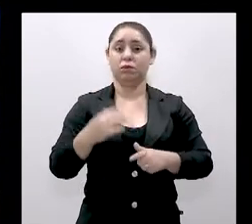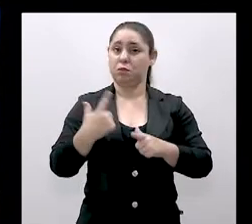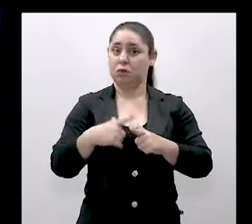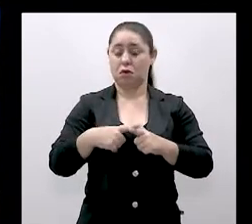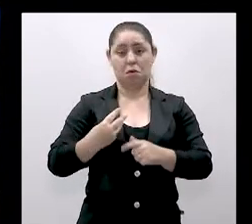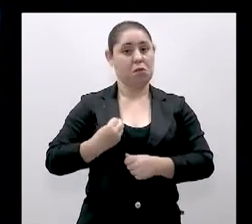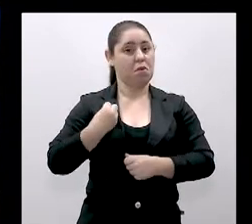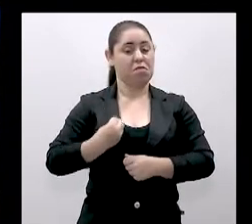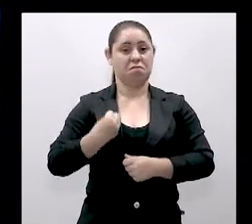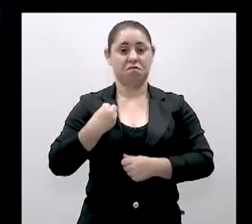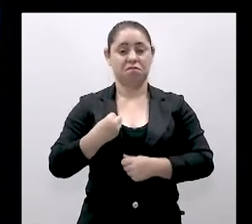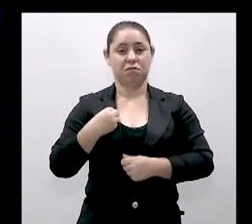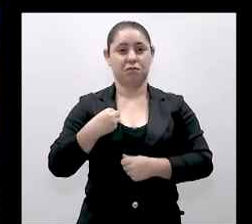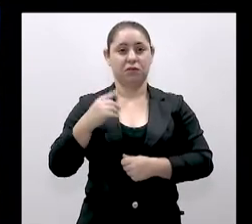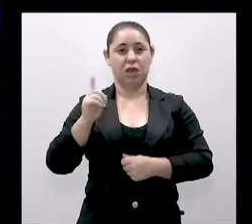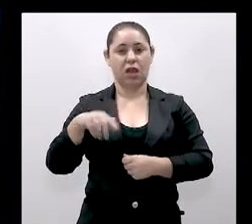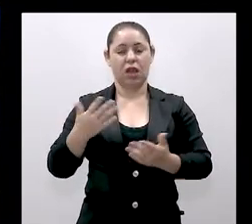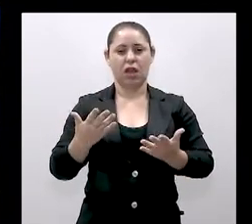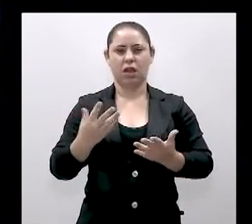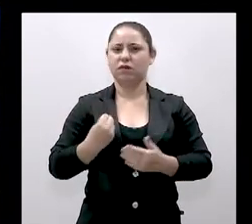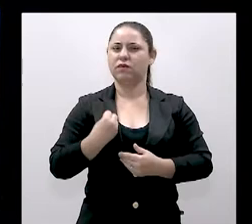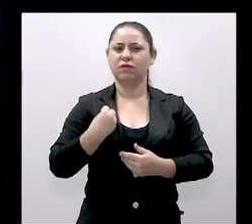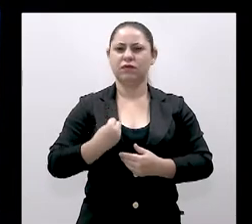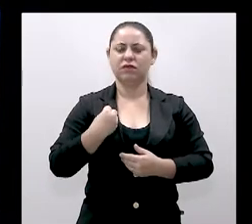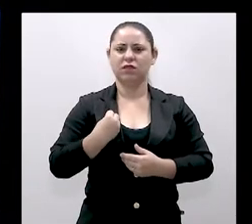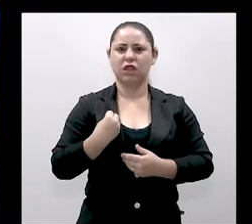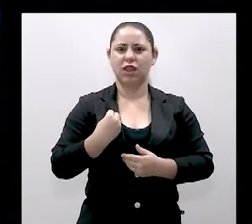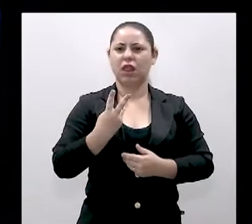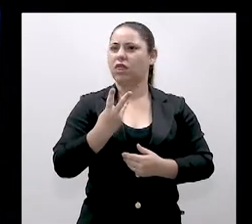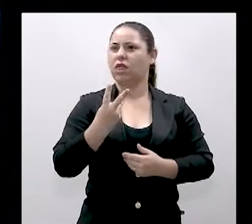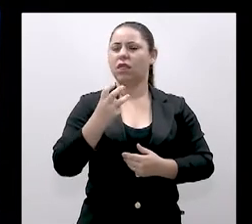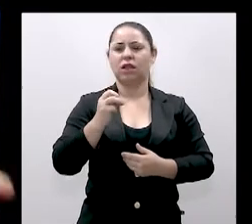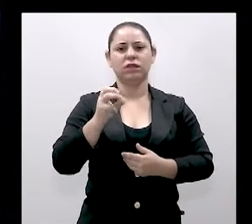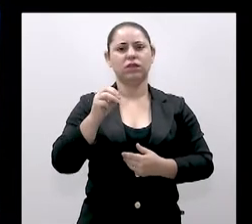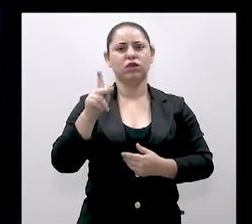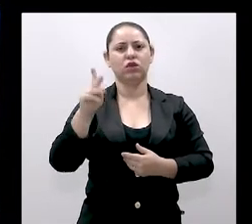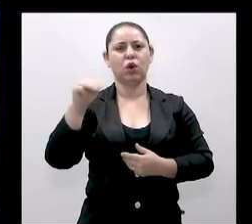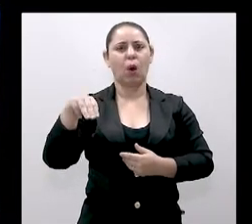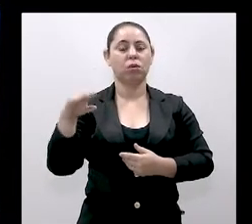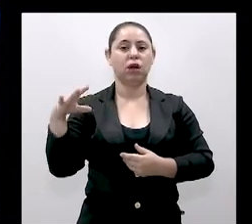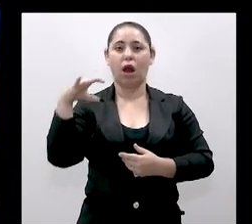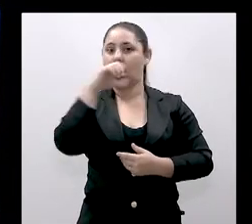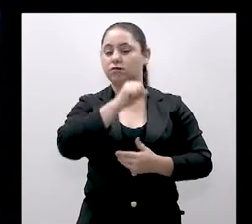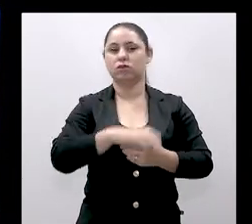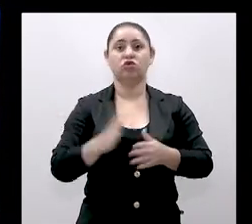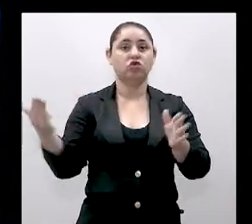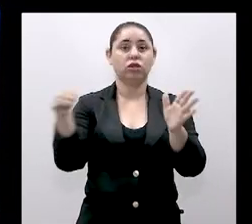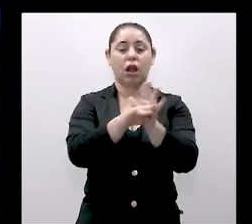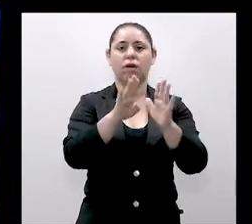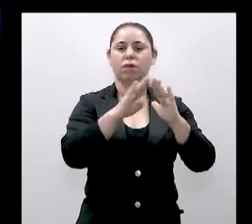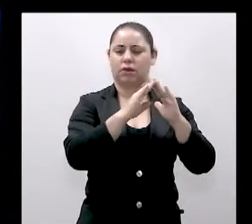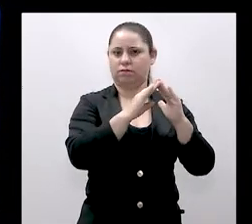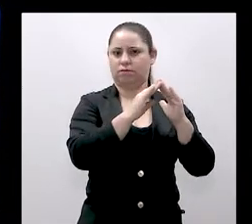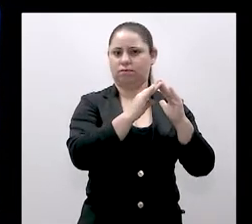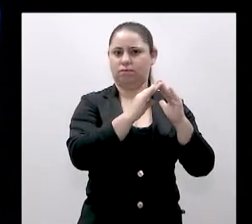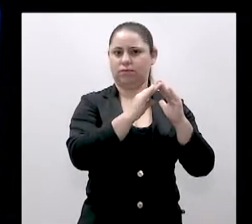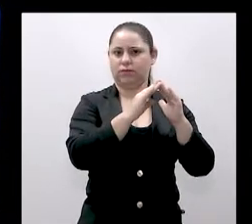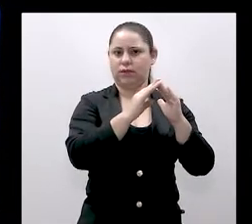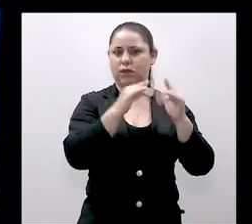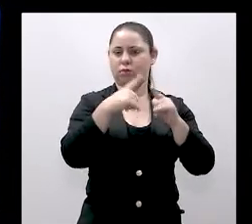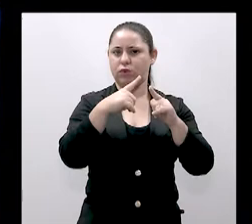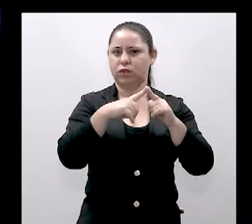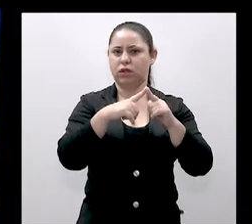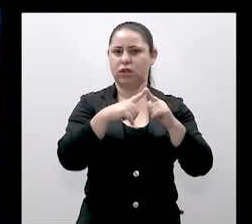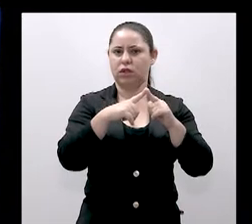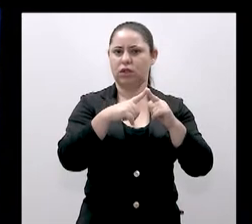o que eu levo uma vida tum e eu vivia a 300 km por hora eu chegava na minha casa